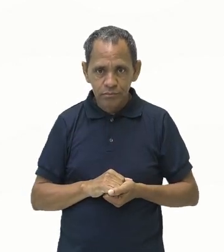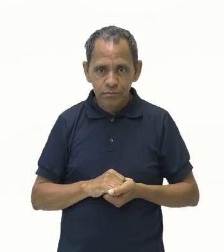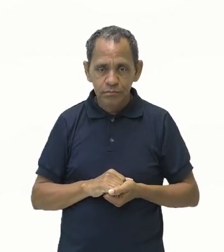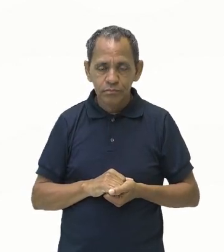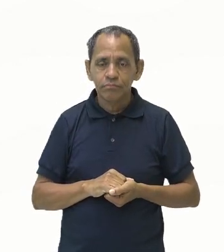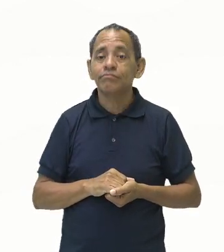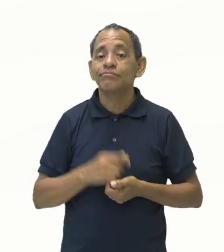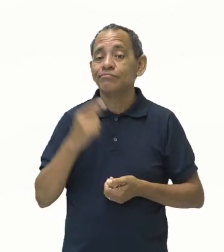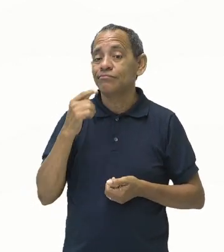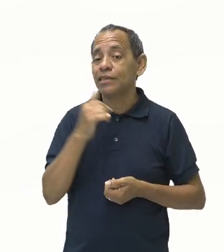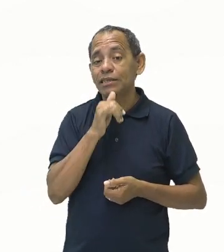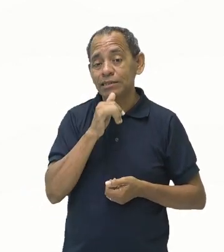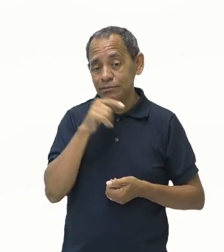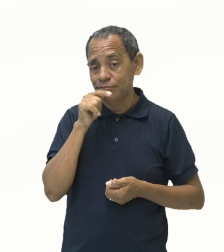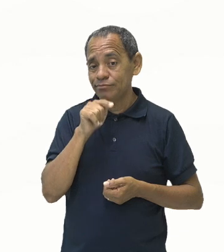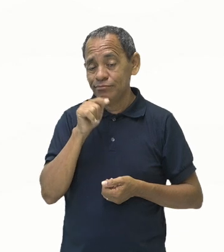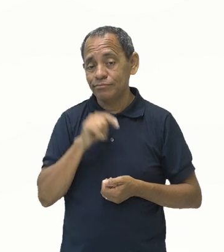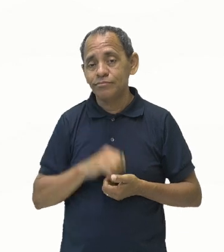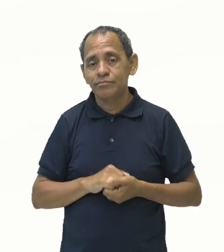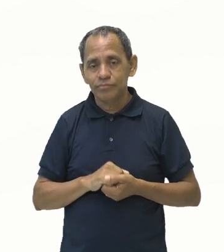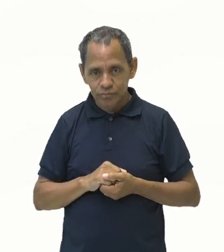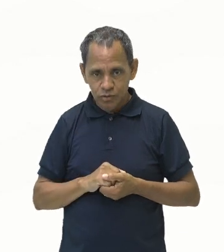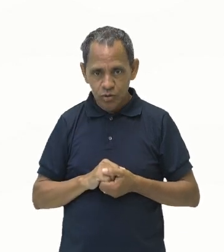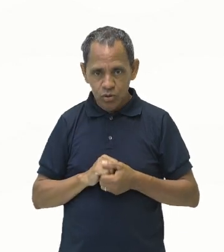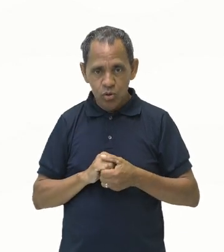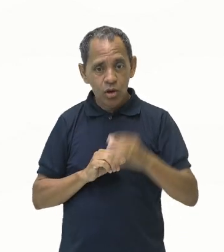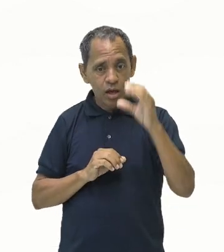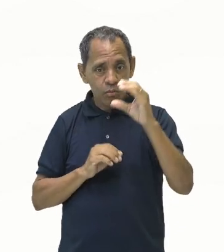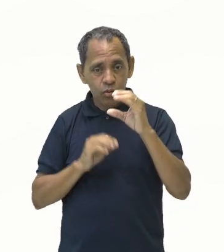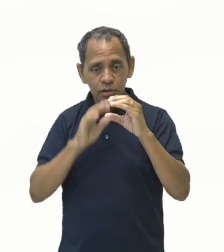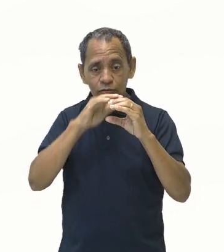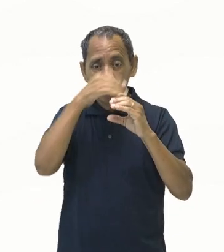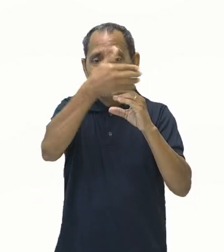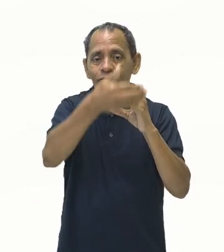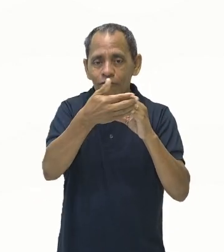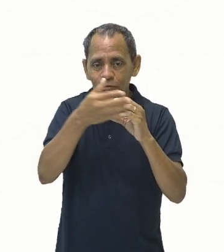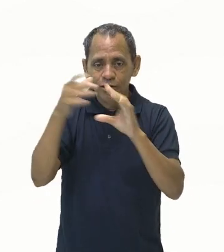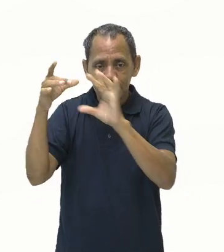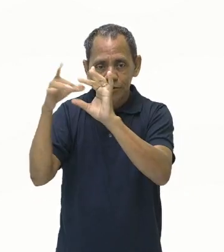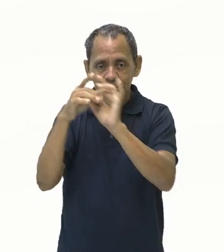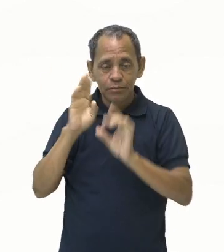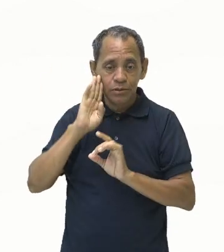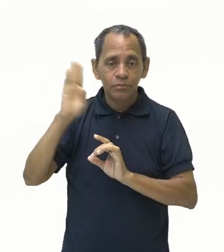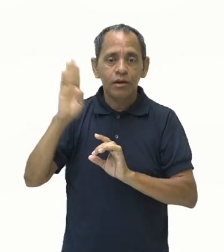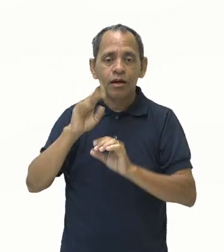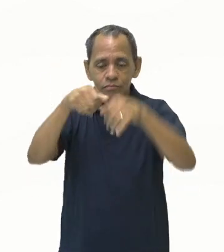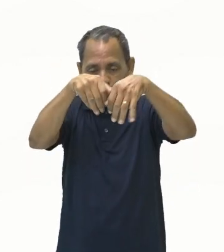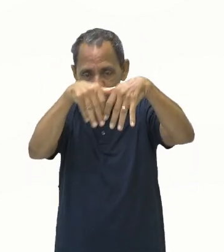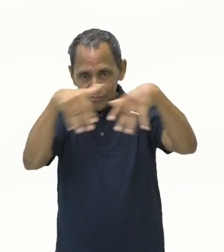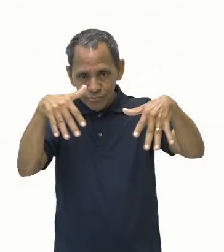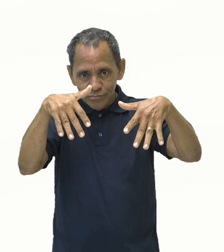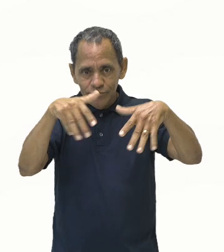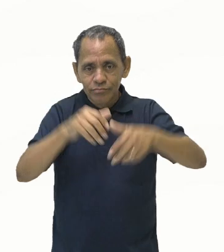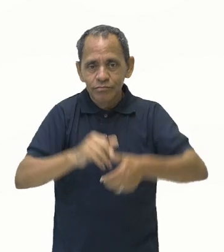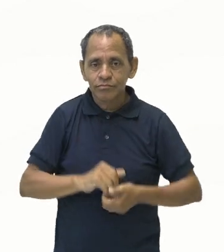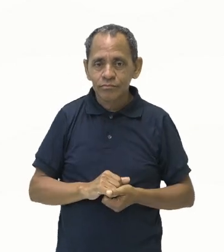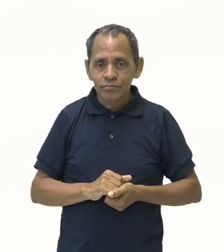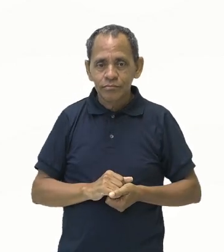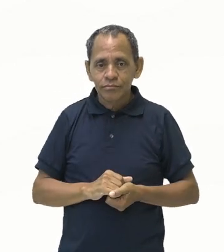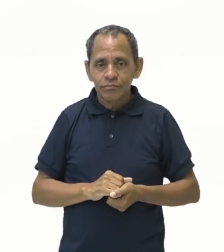Nesse caso, como o carbono aqui está para fora da cadeia principal, ela é ramificada.